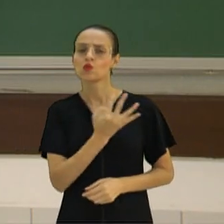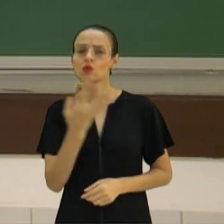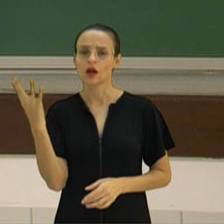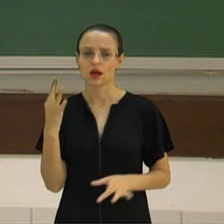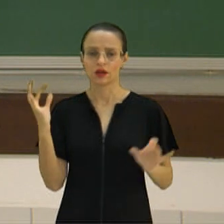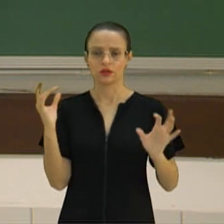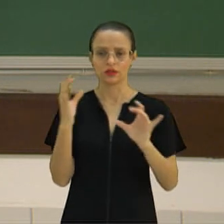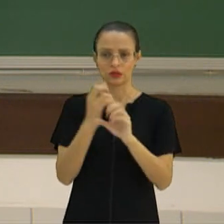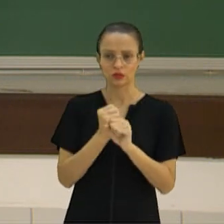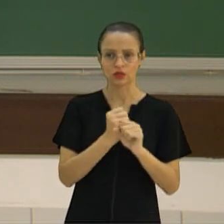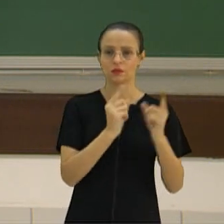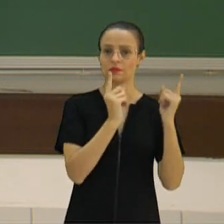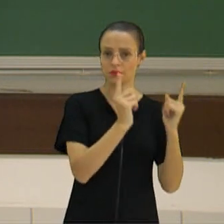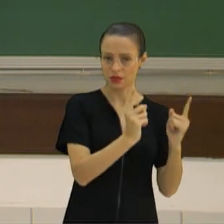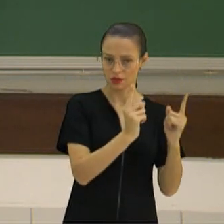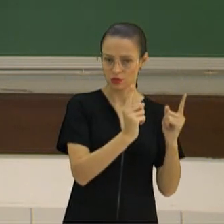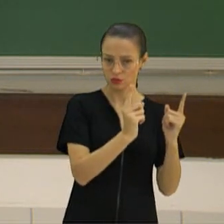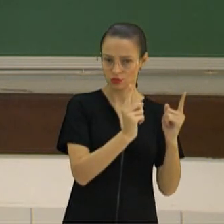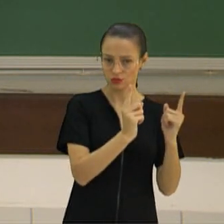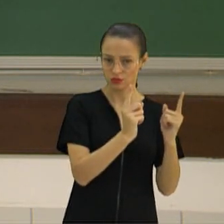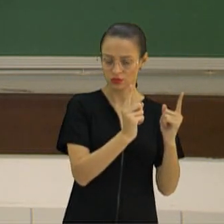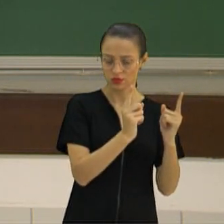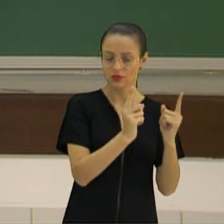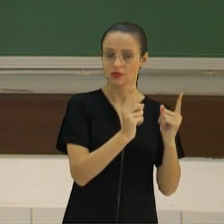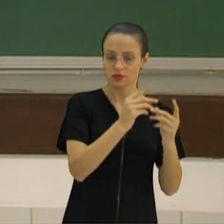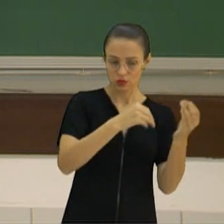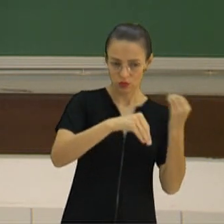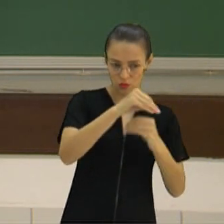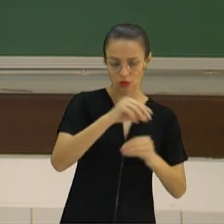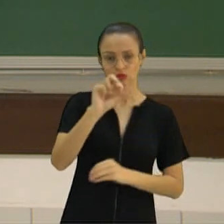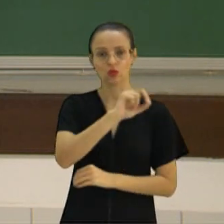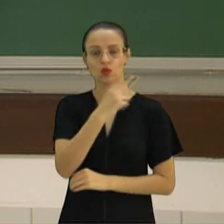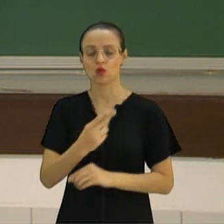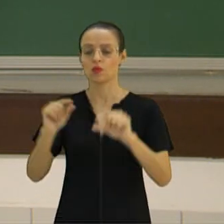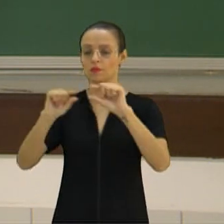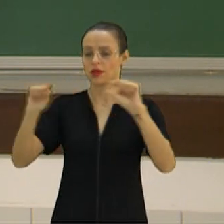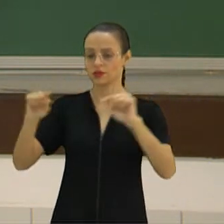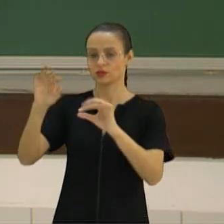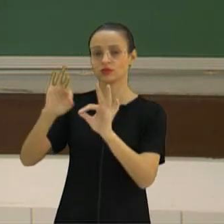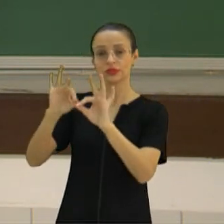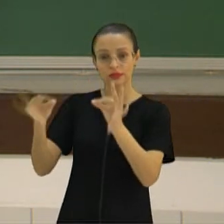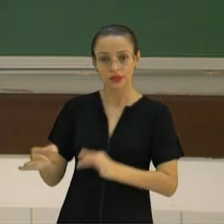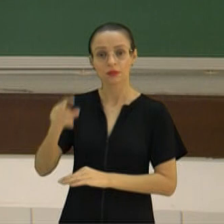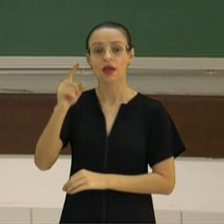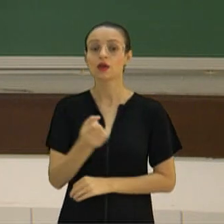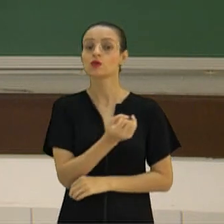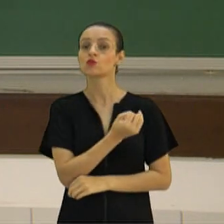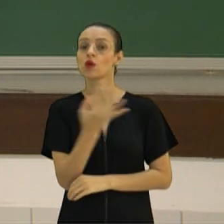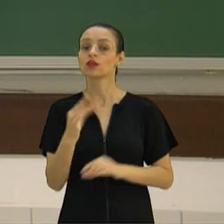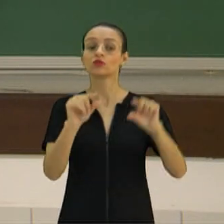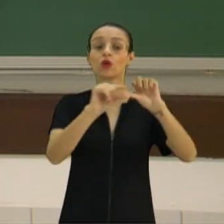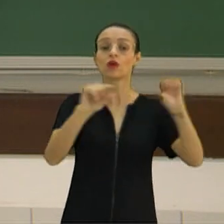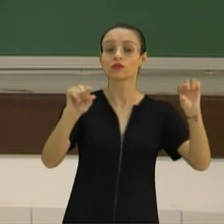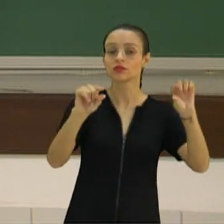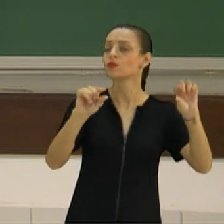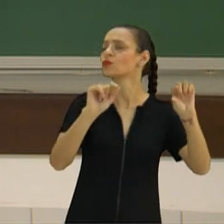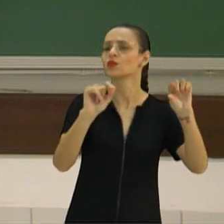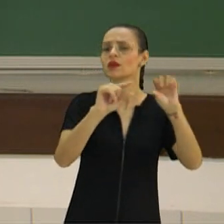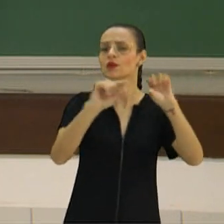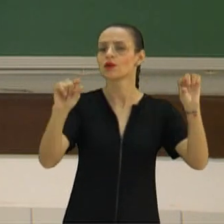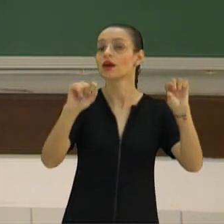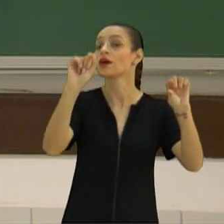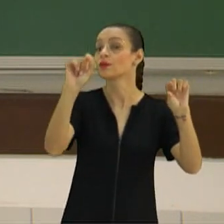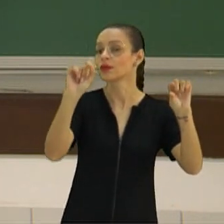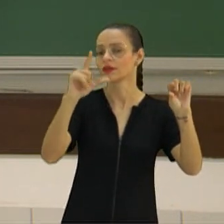de período composto ou período simples se dá pelo número de orações. E lembrando, orações eu estabeleço